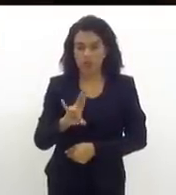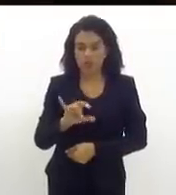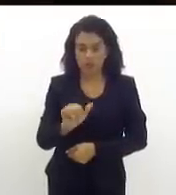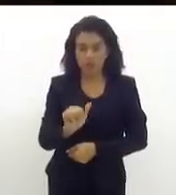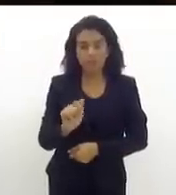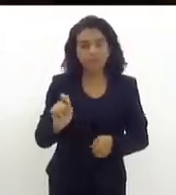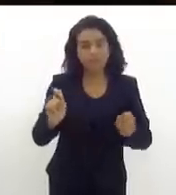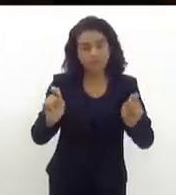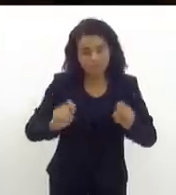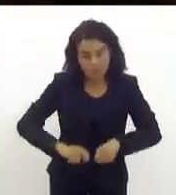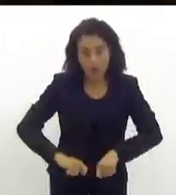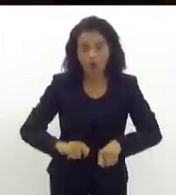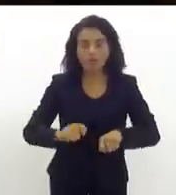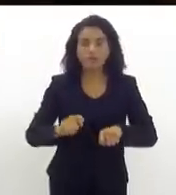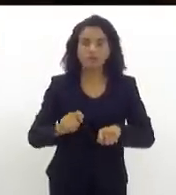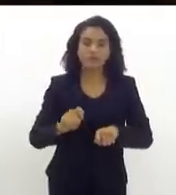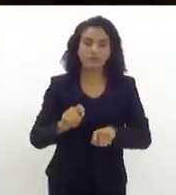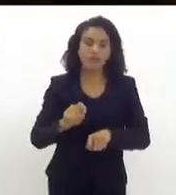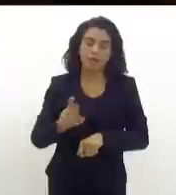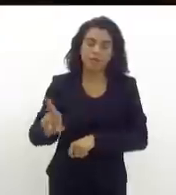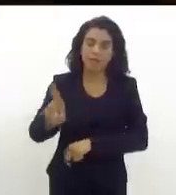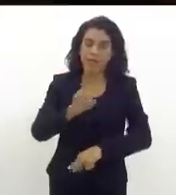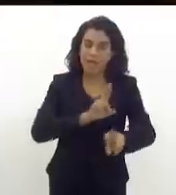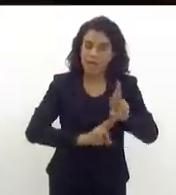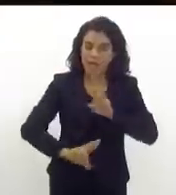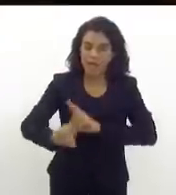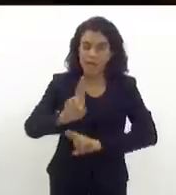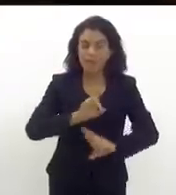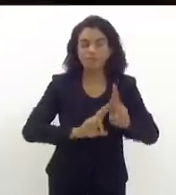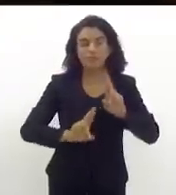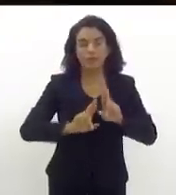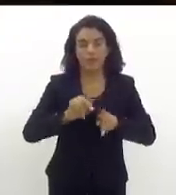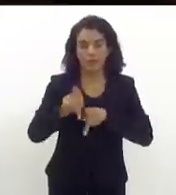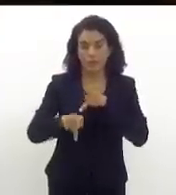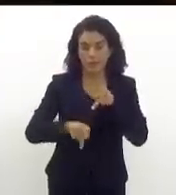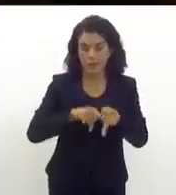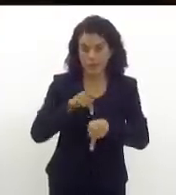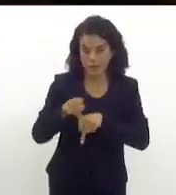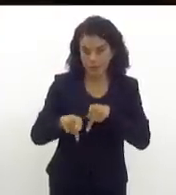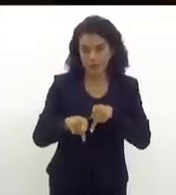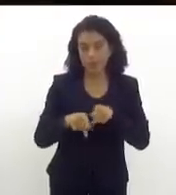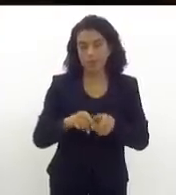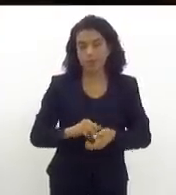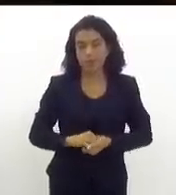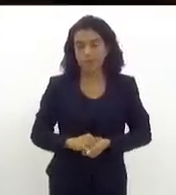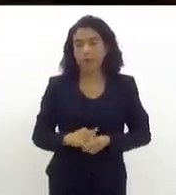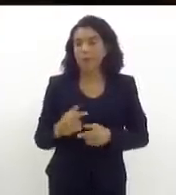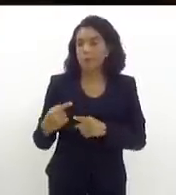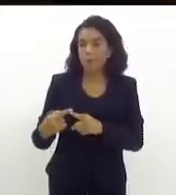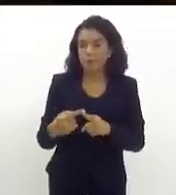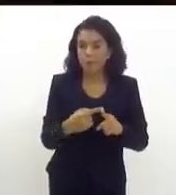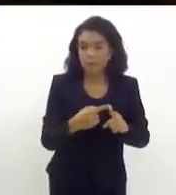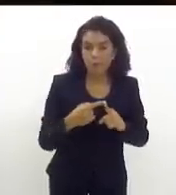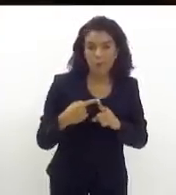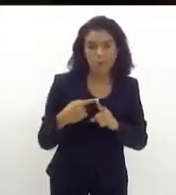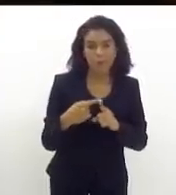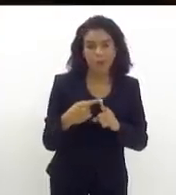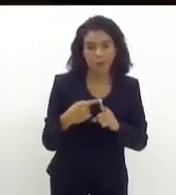possa trazer uma resposta para a população porque